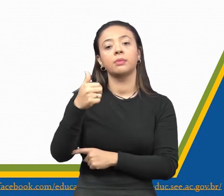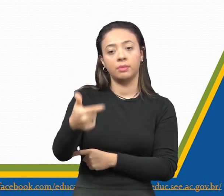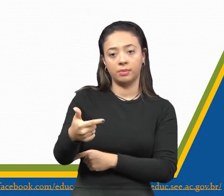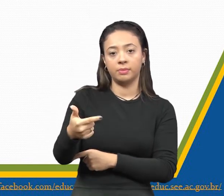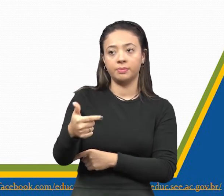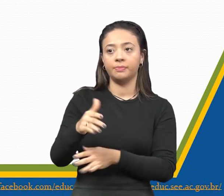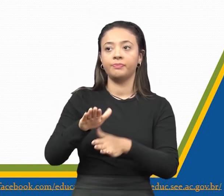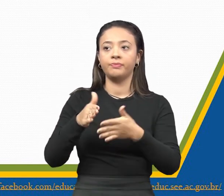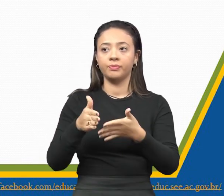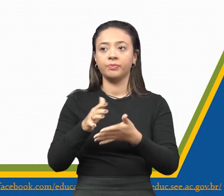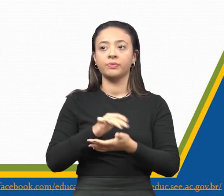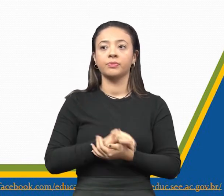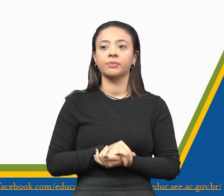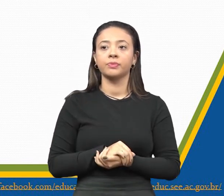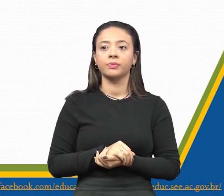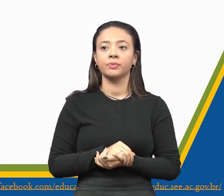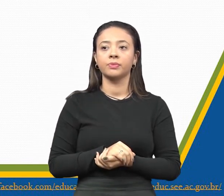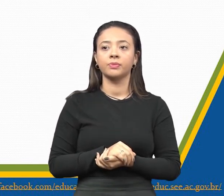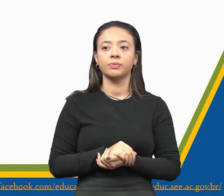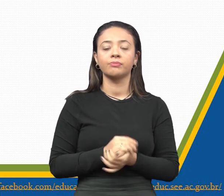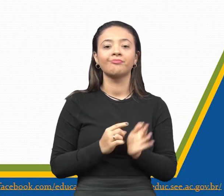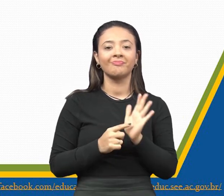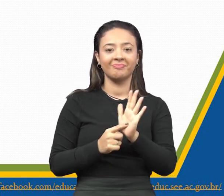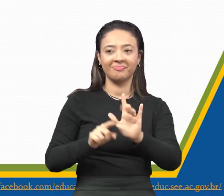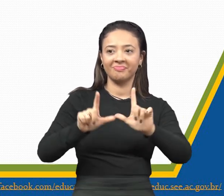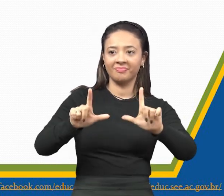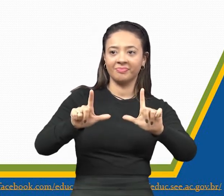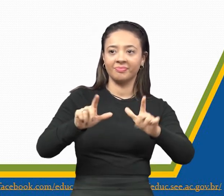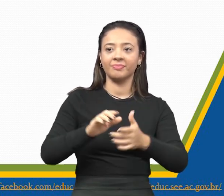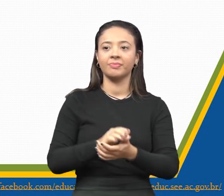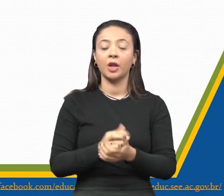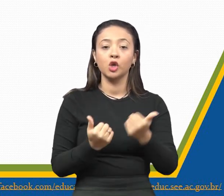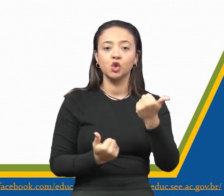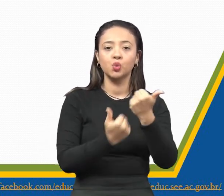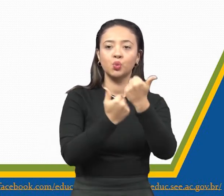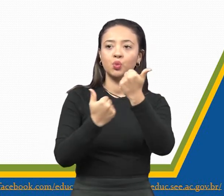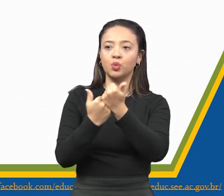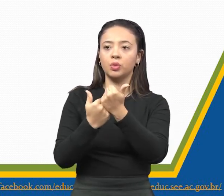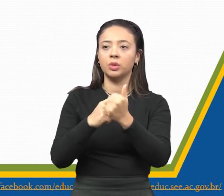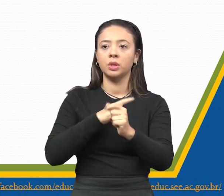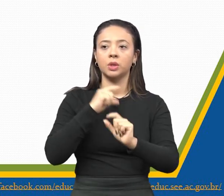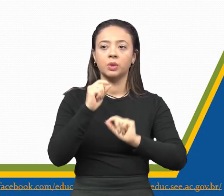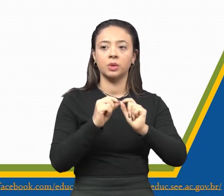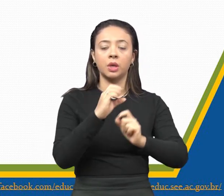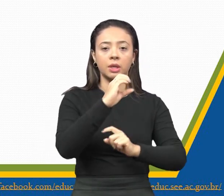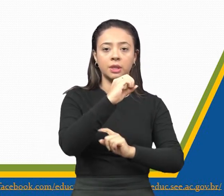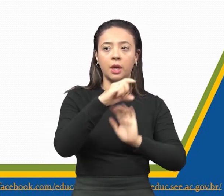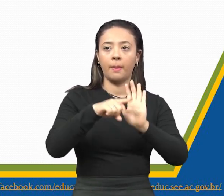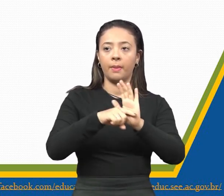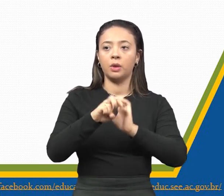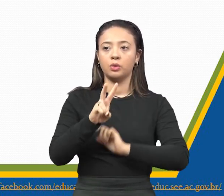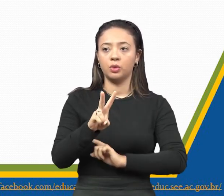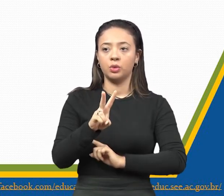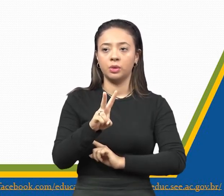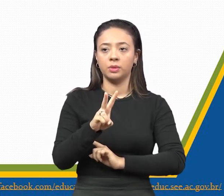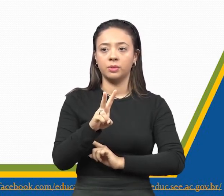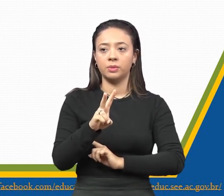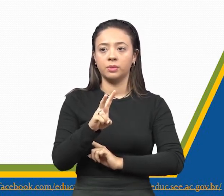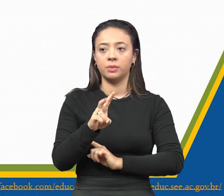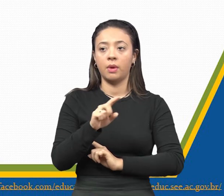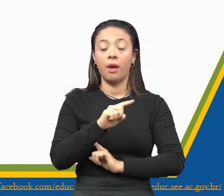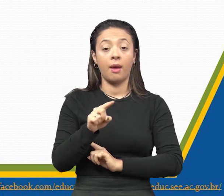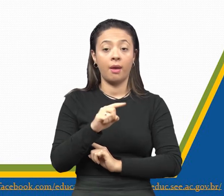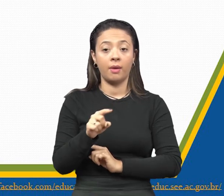nossa operação vai ficar assim, ó. Substituindo os resultados, vamos ter isso aí. Beleza? Então, olha só. Na